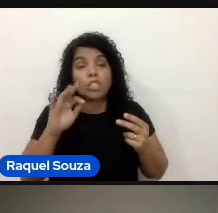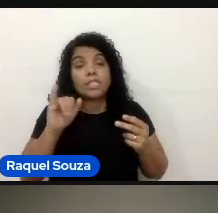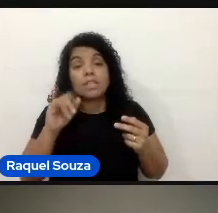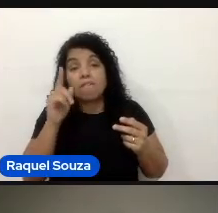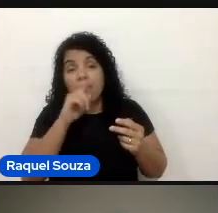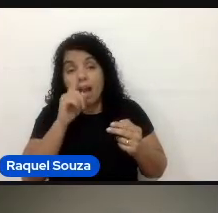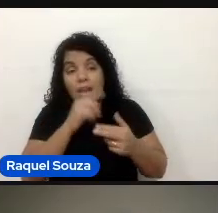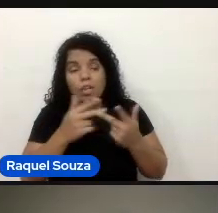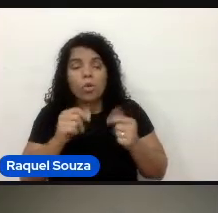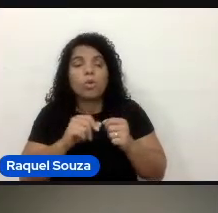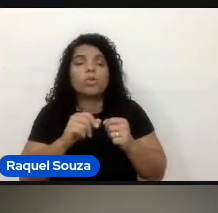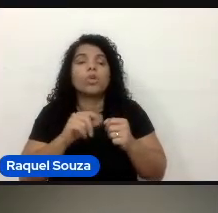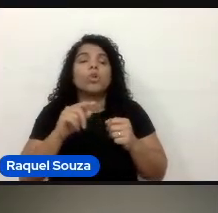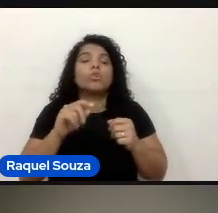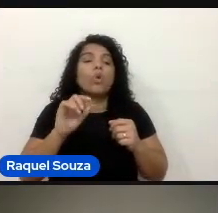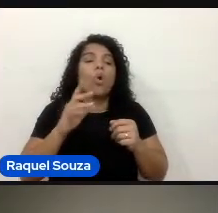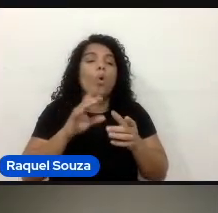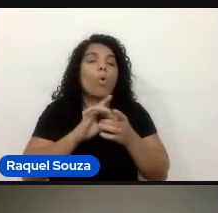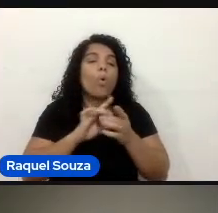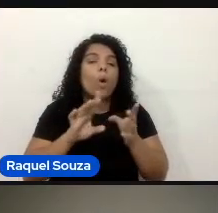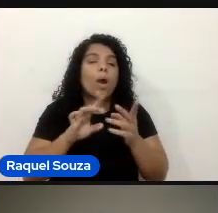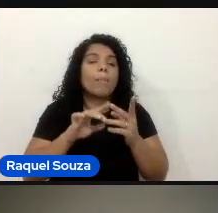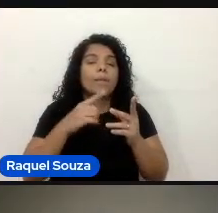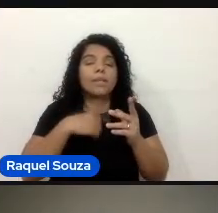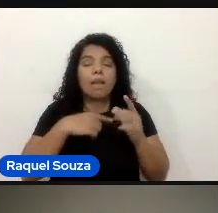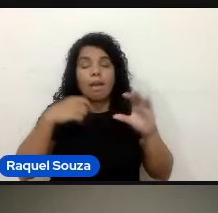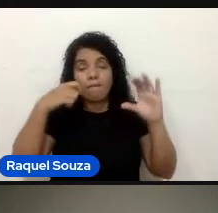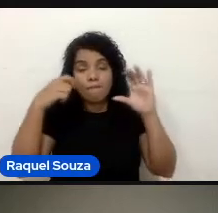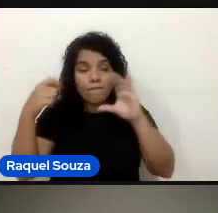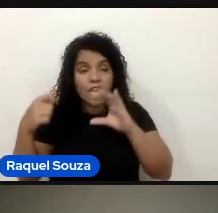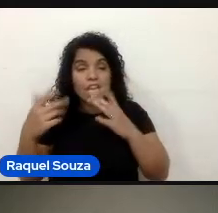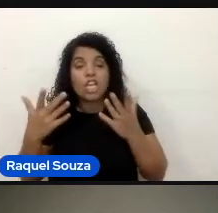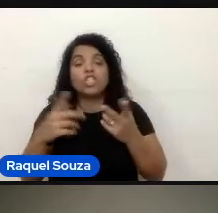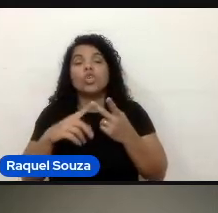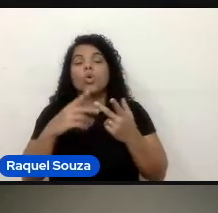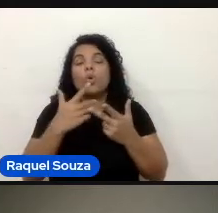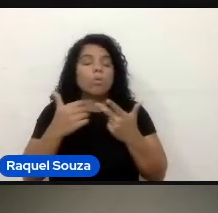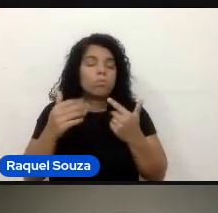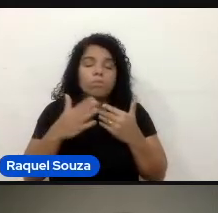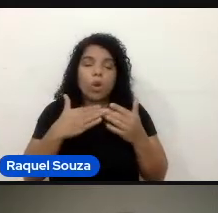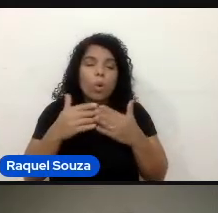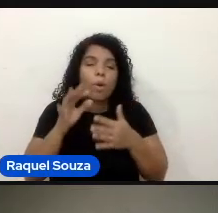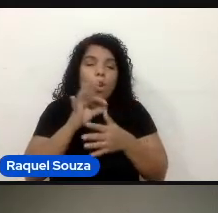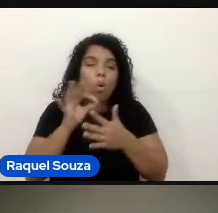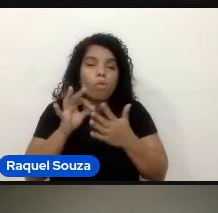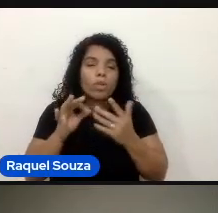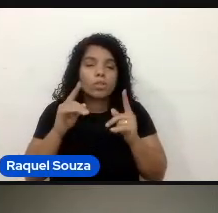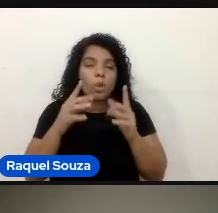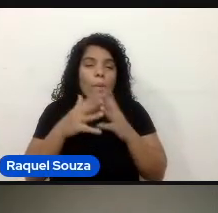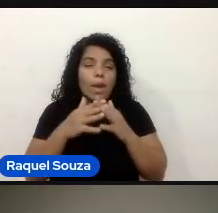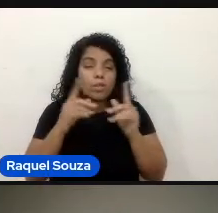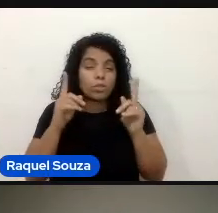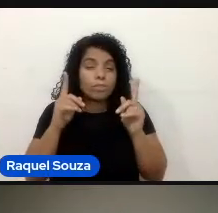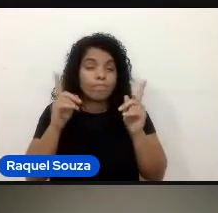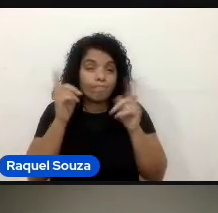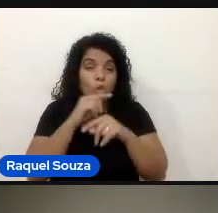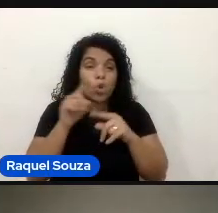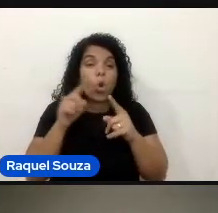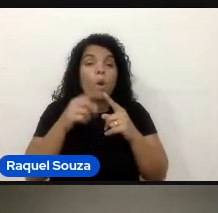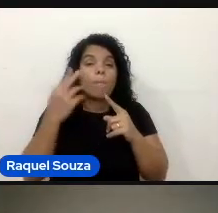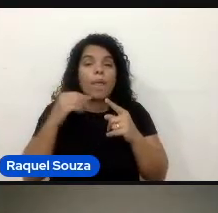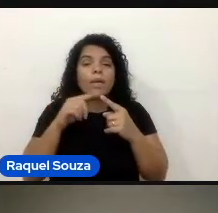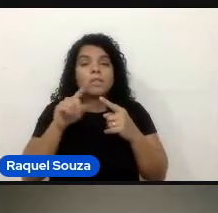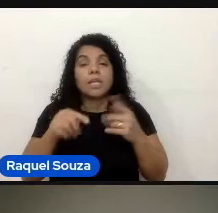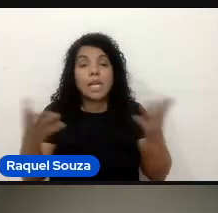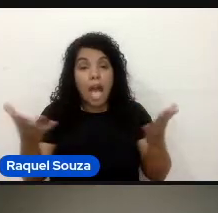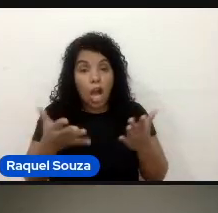habilitar um vídeo ou ter alguma configuração um pouquinho mais complexa, e a configuração ficou